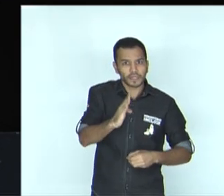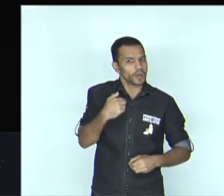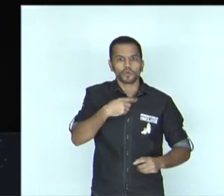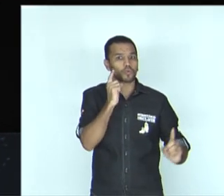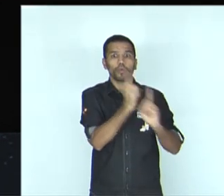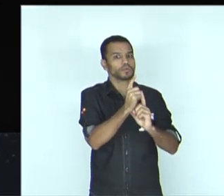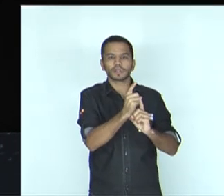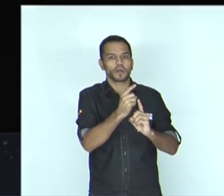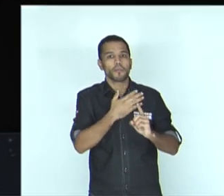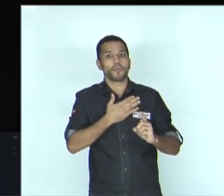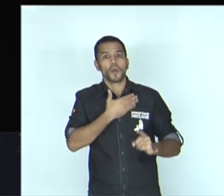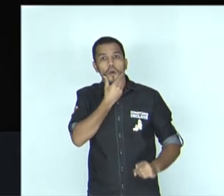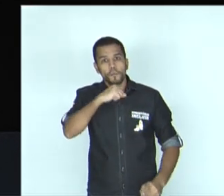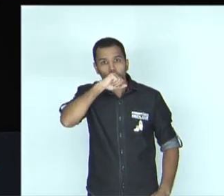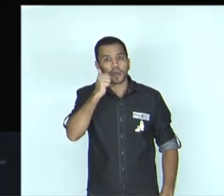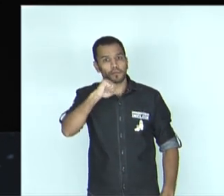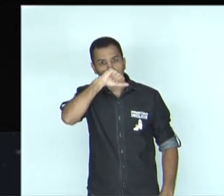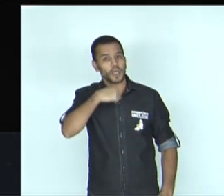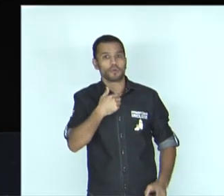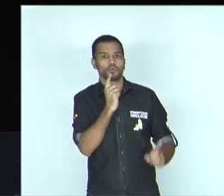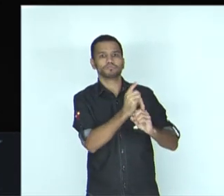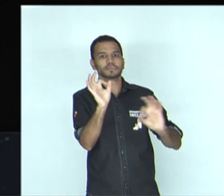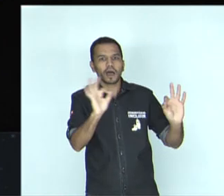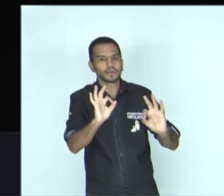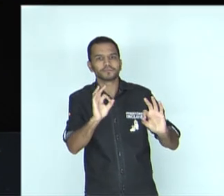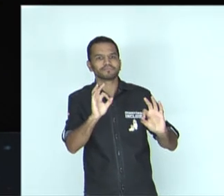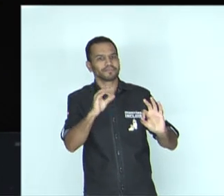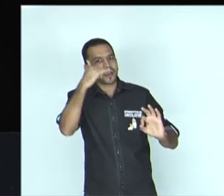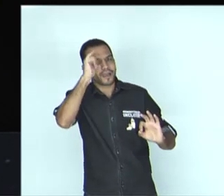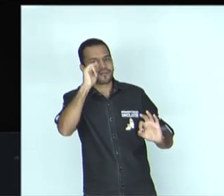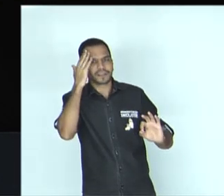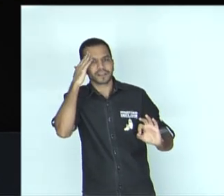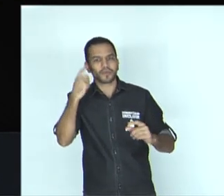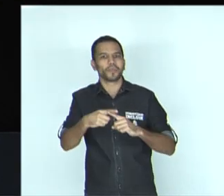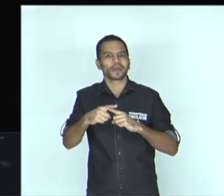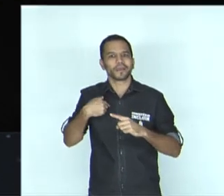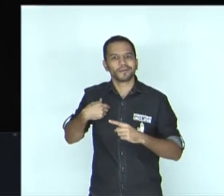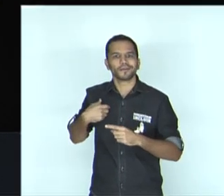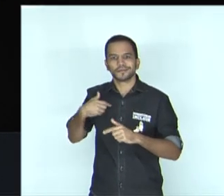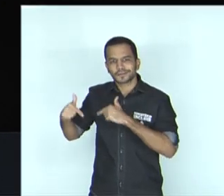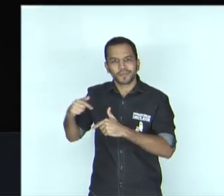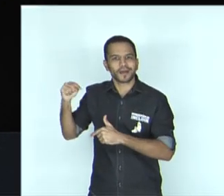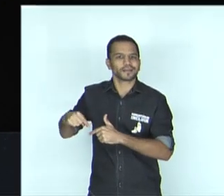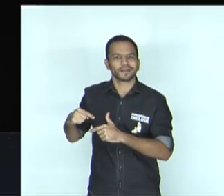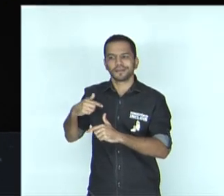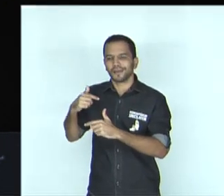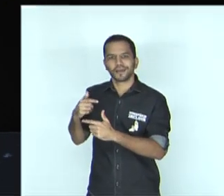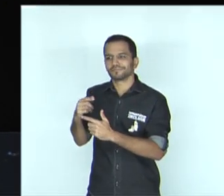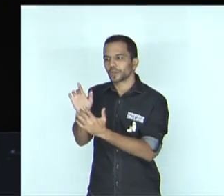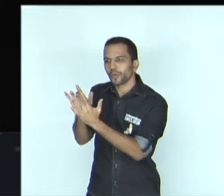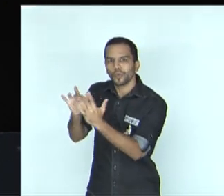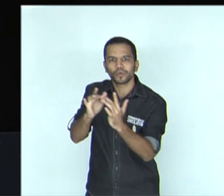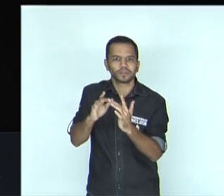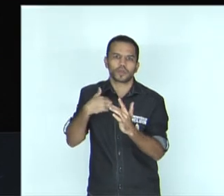mãe, porque como eu estou convivendo com uma pessoa ou outra, acabo convivendo no trabalho, eu